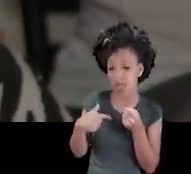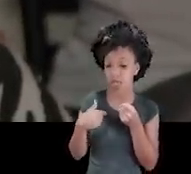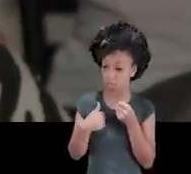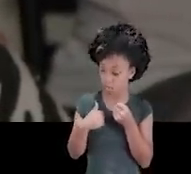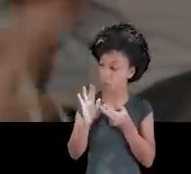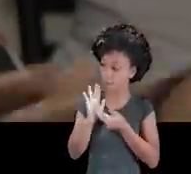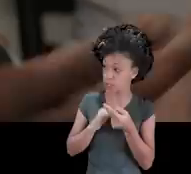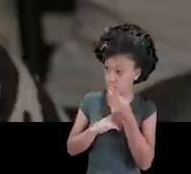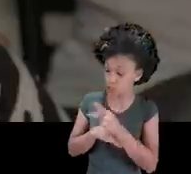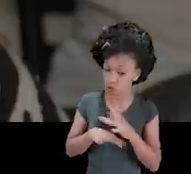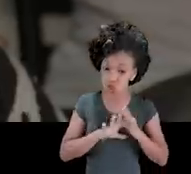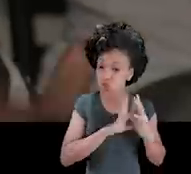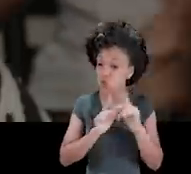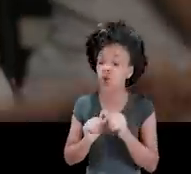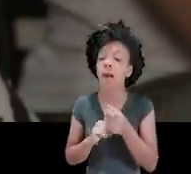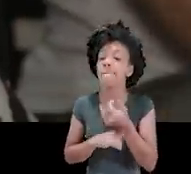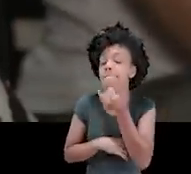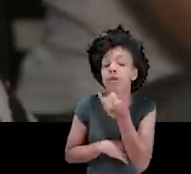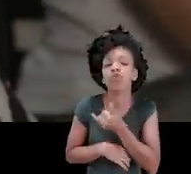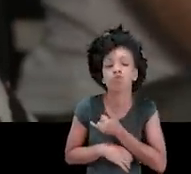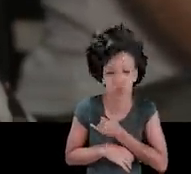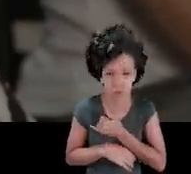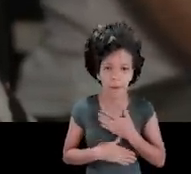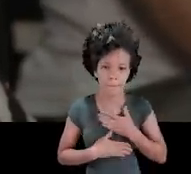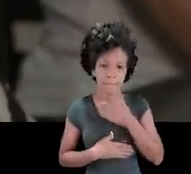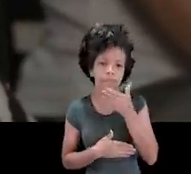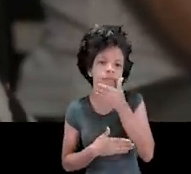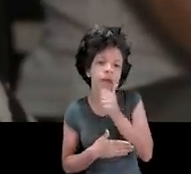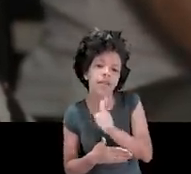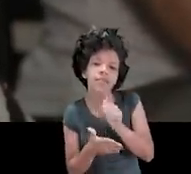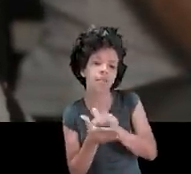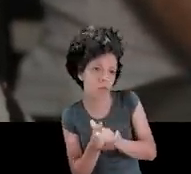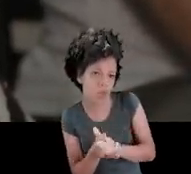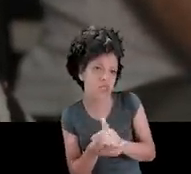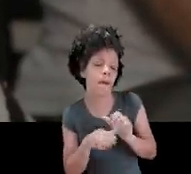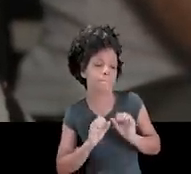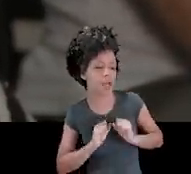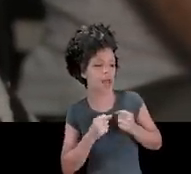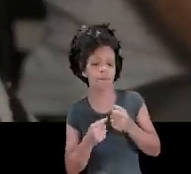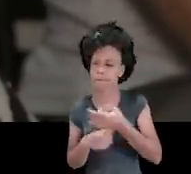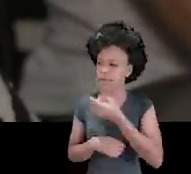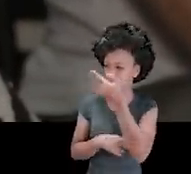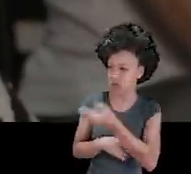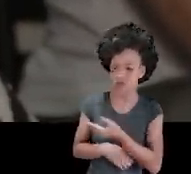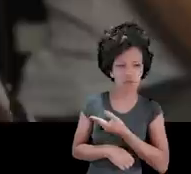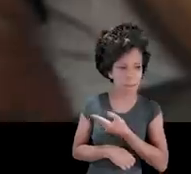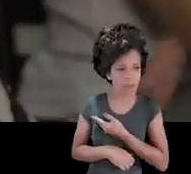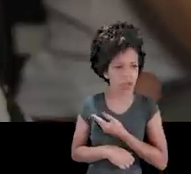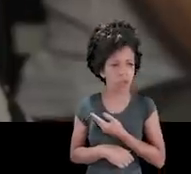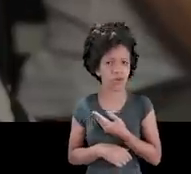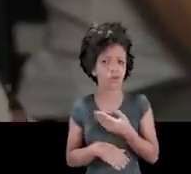nome do senhor e de todos aqui, peço desculpa à minha esposa pela manifestação desse cavalheiro e que isso não